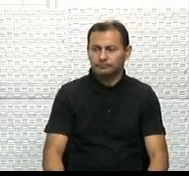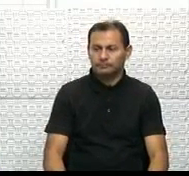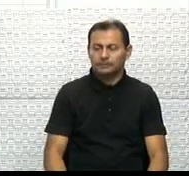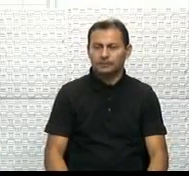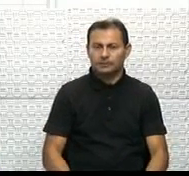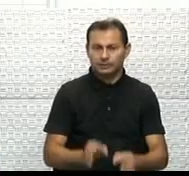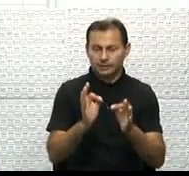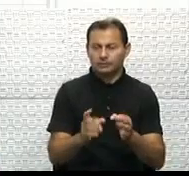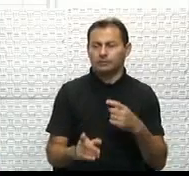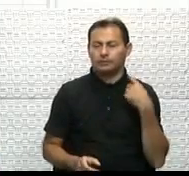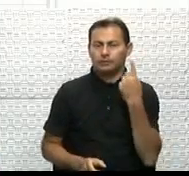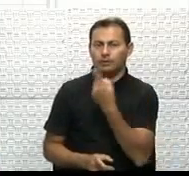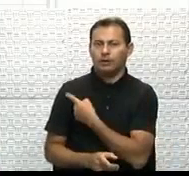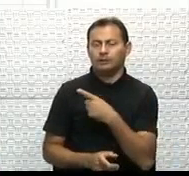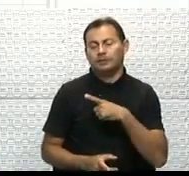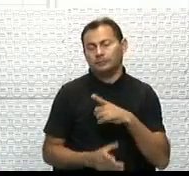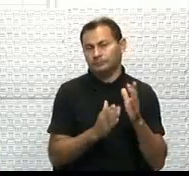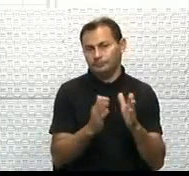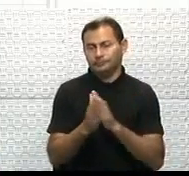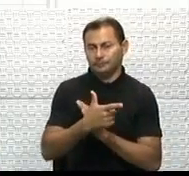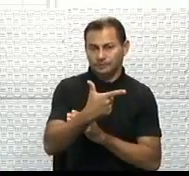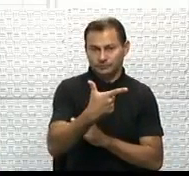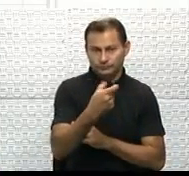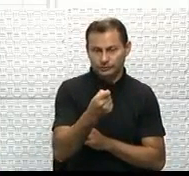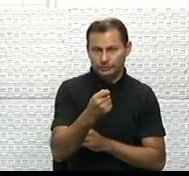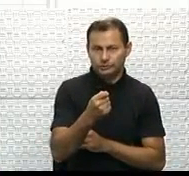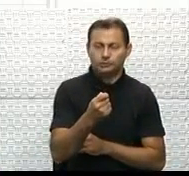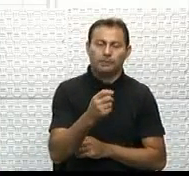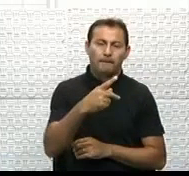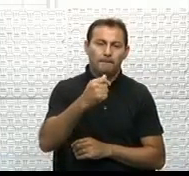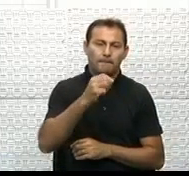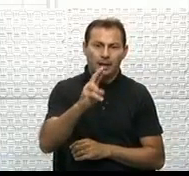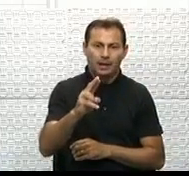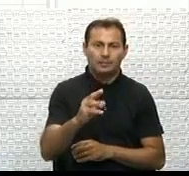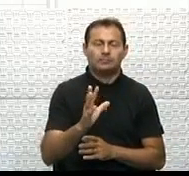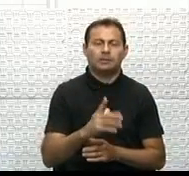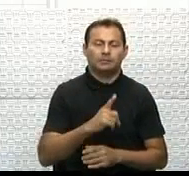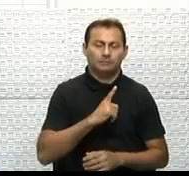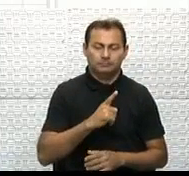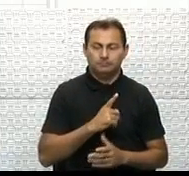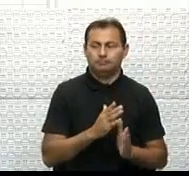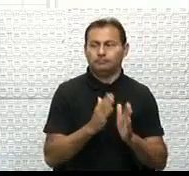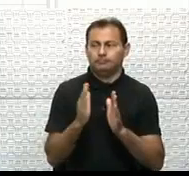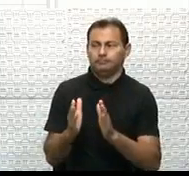Vejamos, então, temos aqui uma parte dos 20 dados, dos 20 pares ordenados.